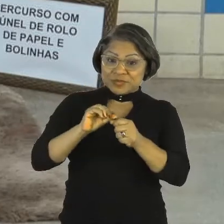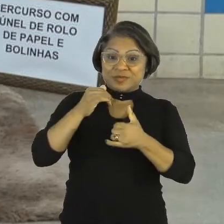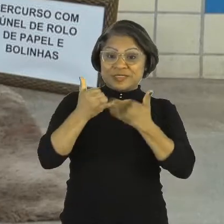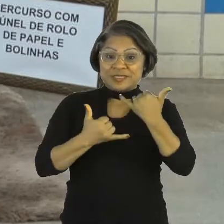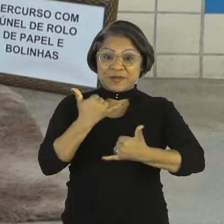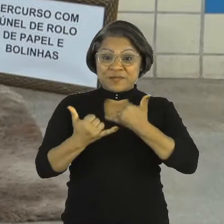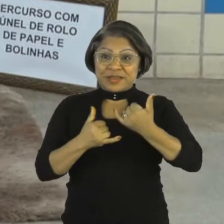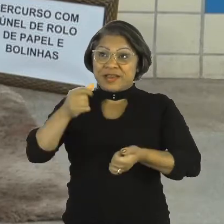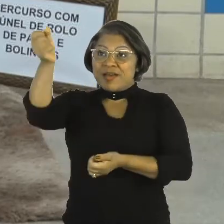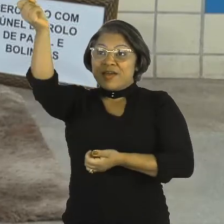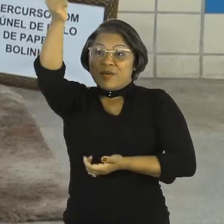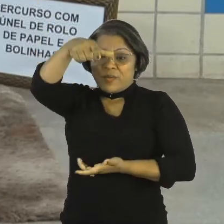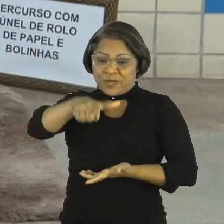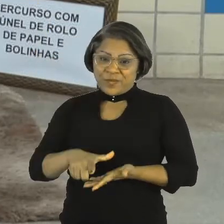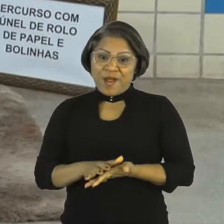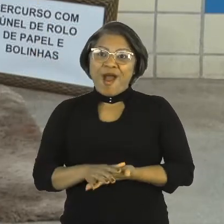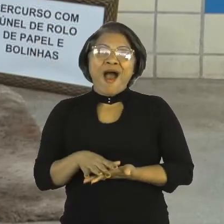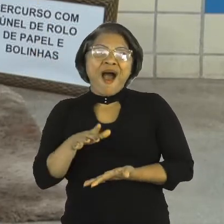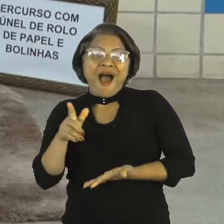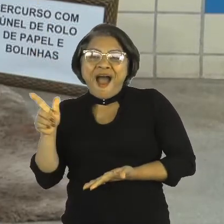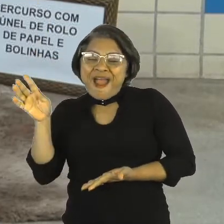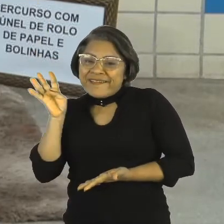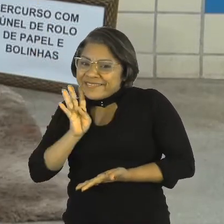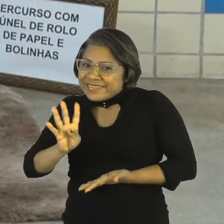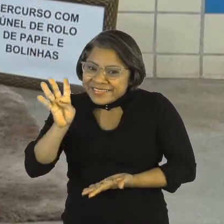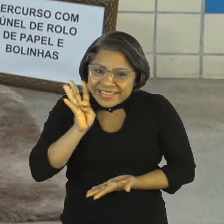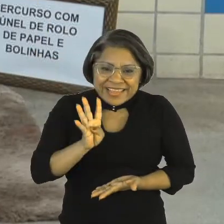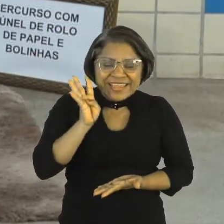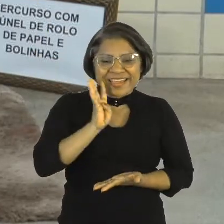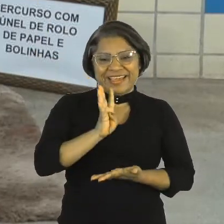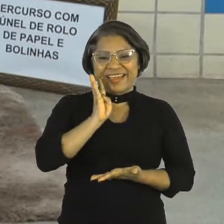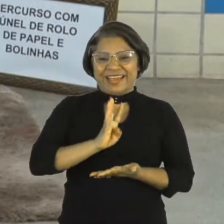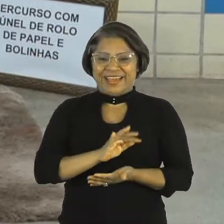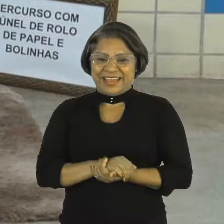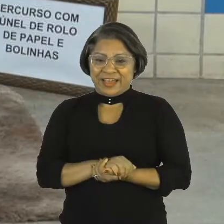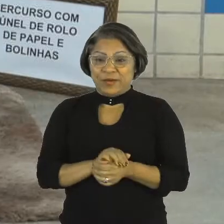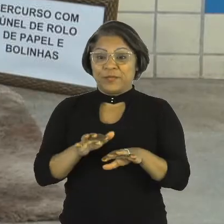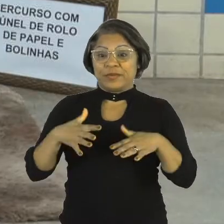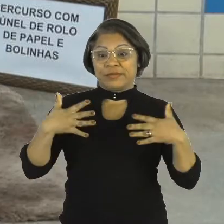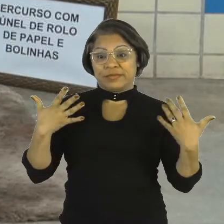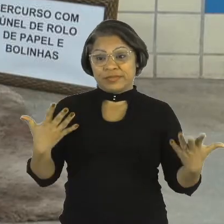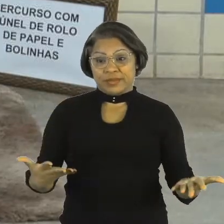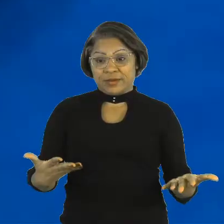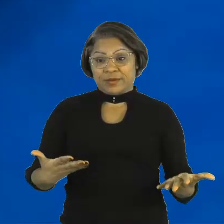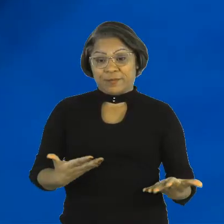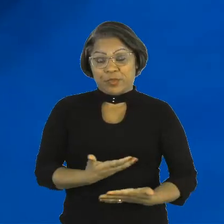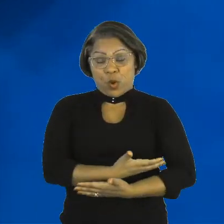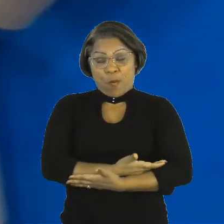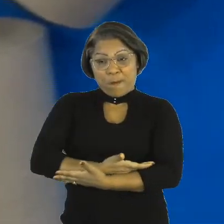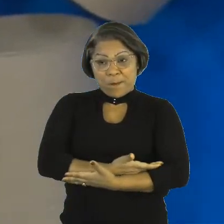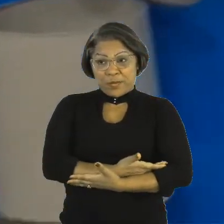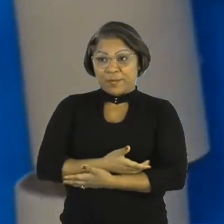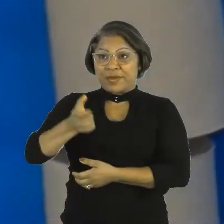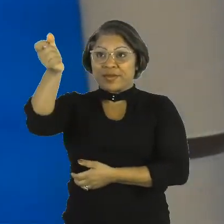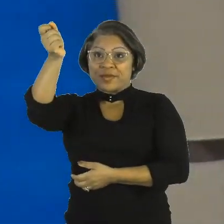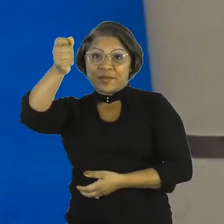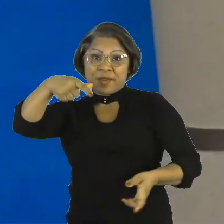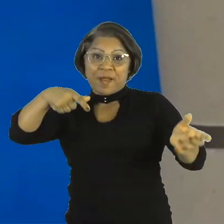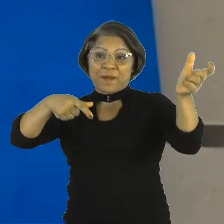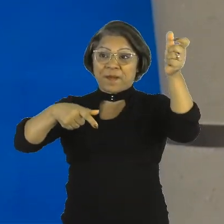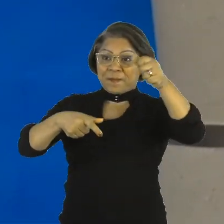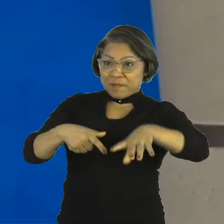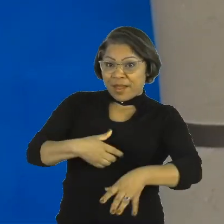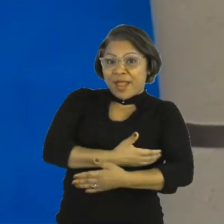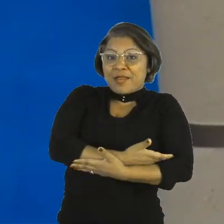que legal! E assim você vai colocando e brincando com o seu